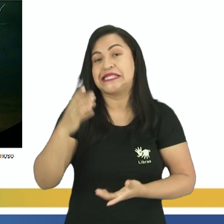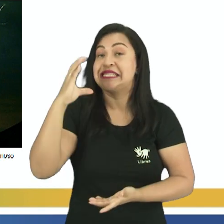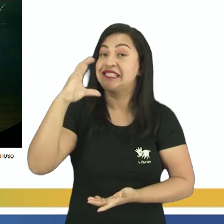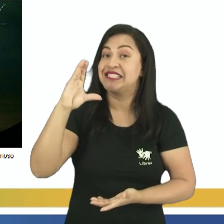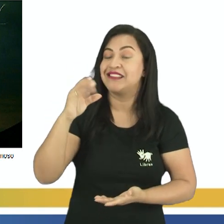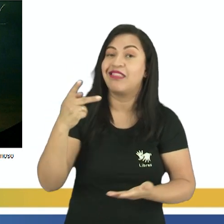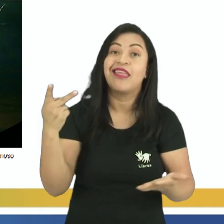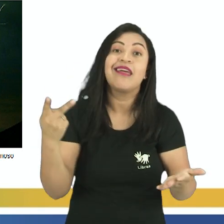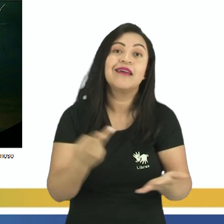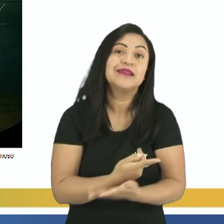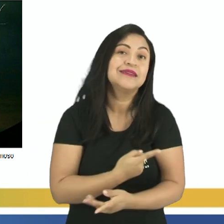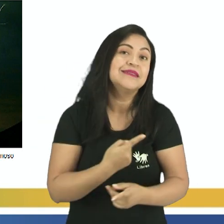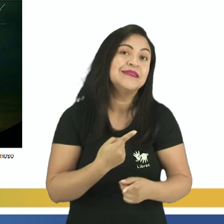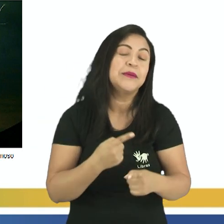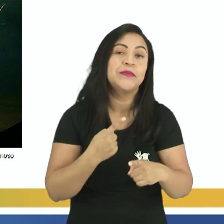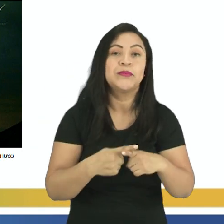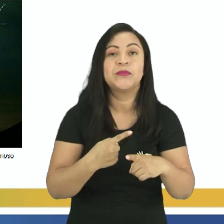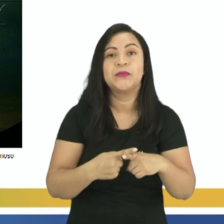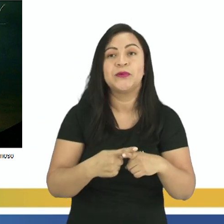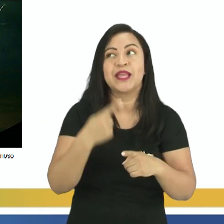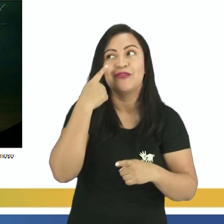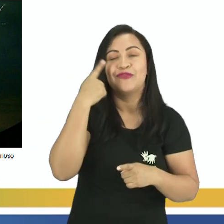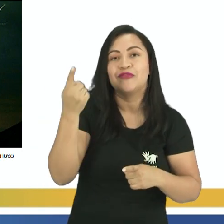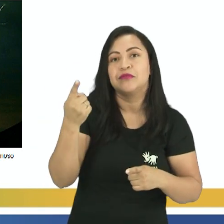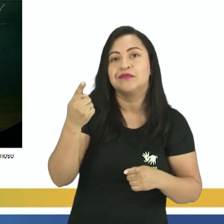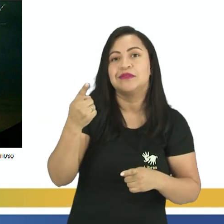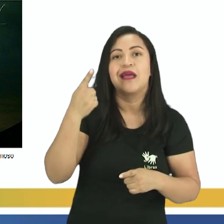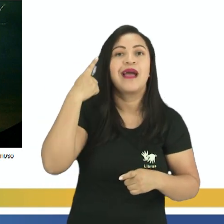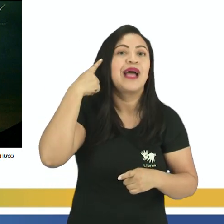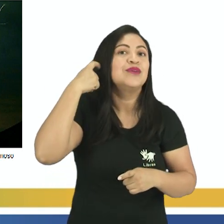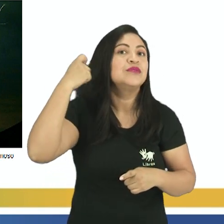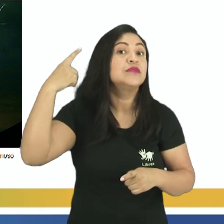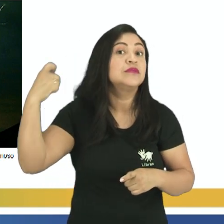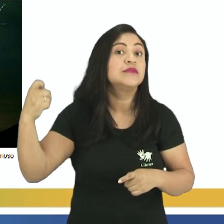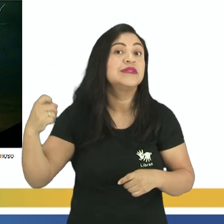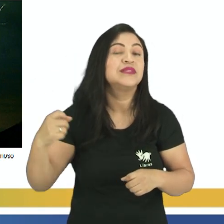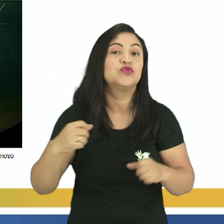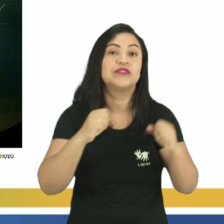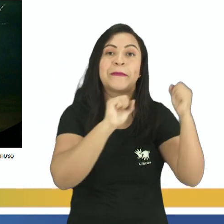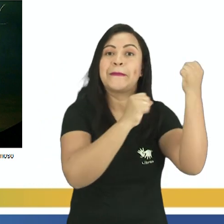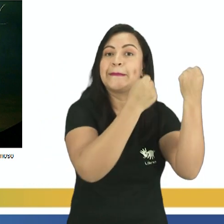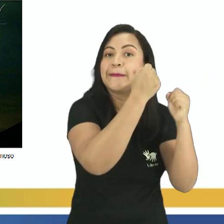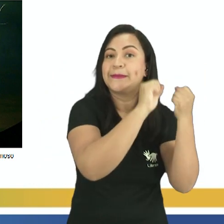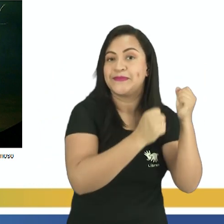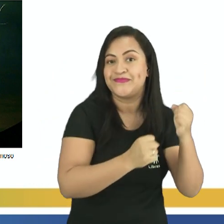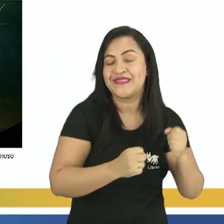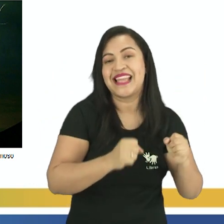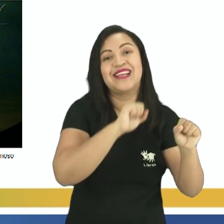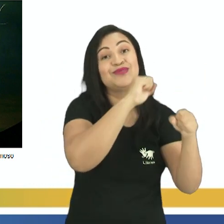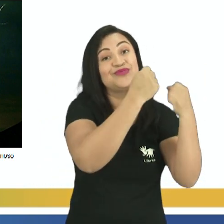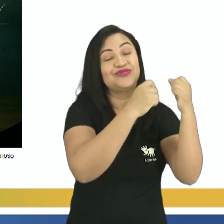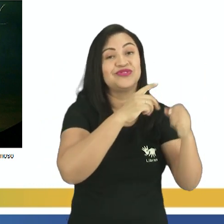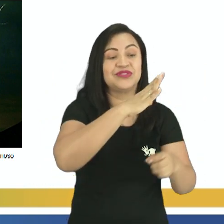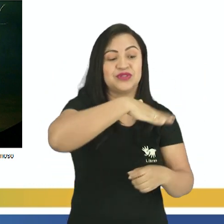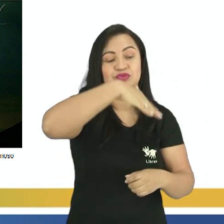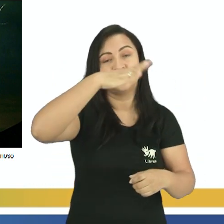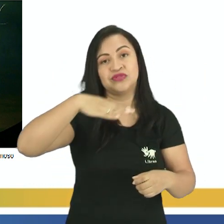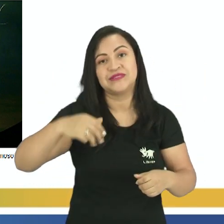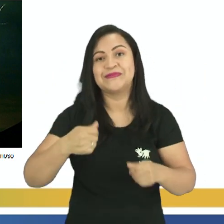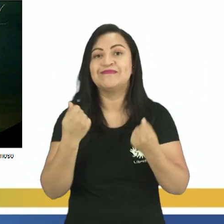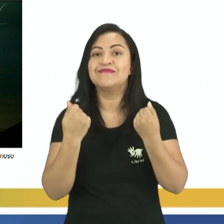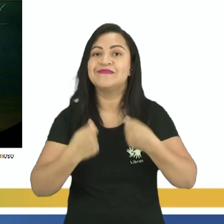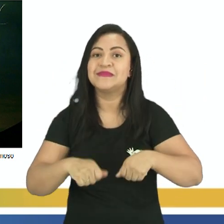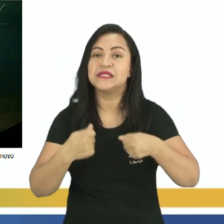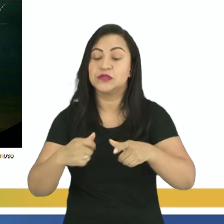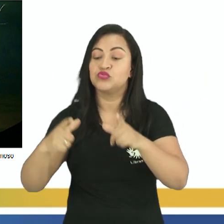é um erro. Porque, como a gente viu, as ondas sonoras são ondas mecânicas. E as ondas mecânicas, elas precisam de um meio